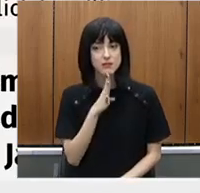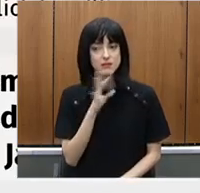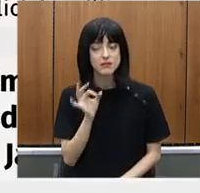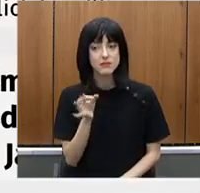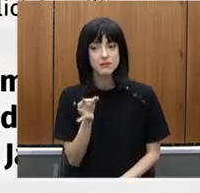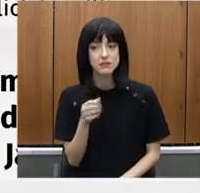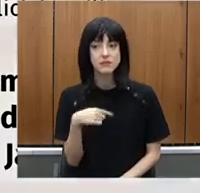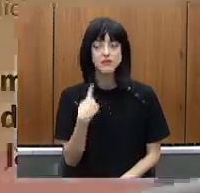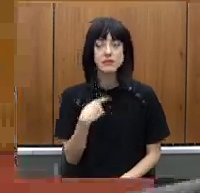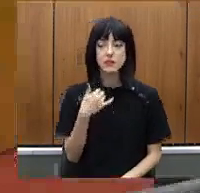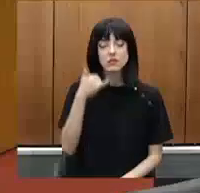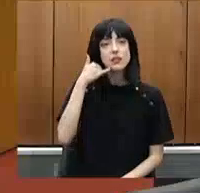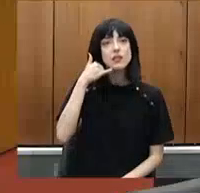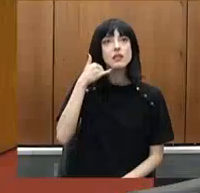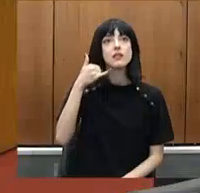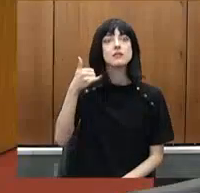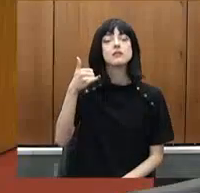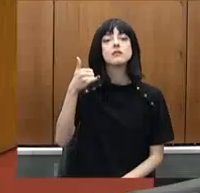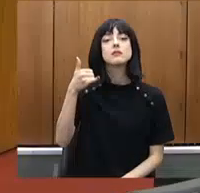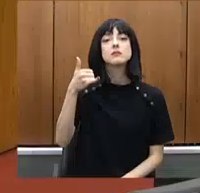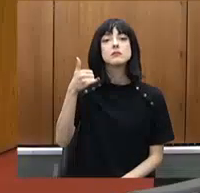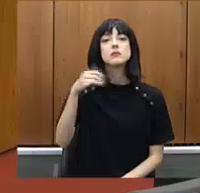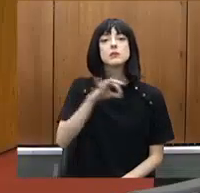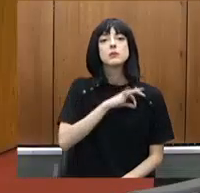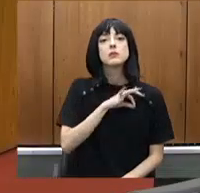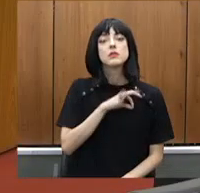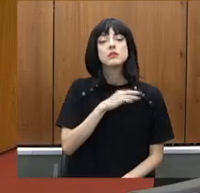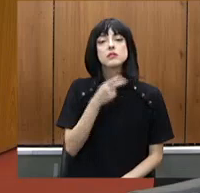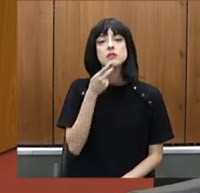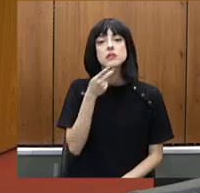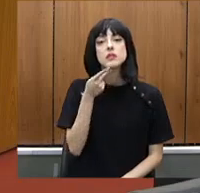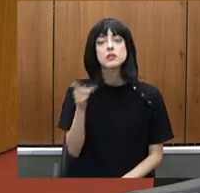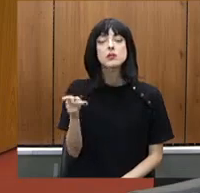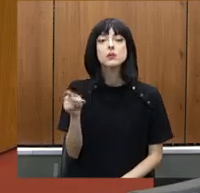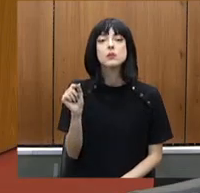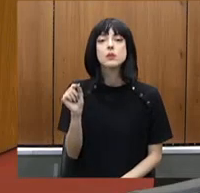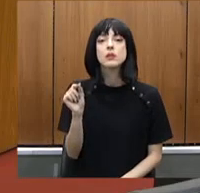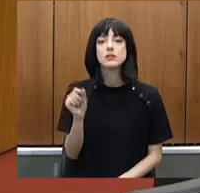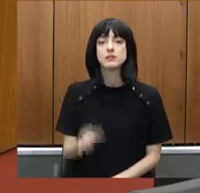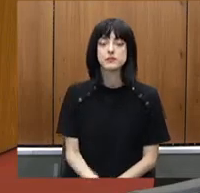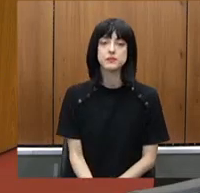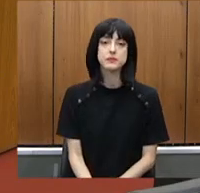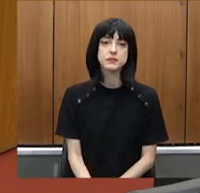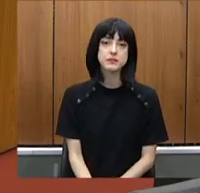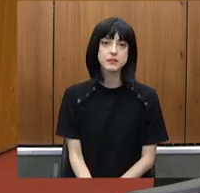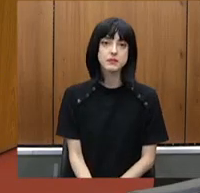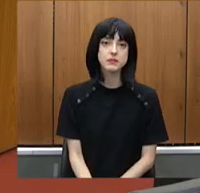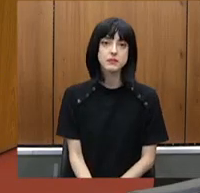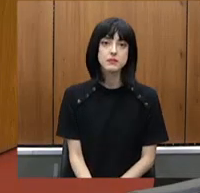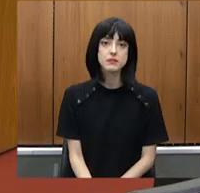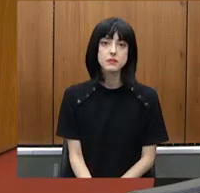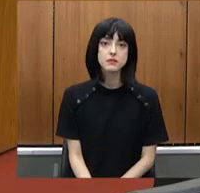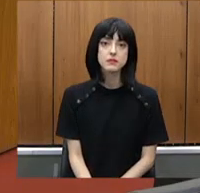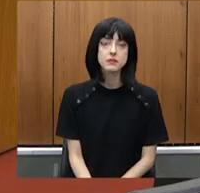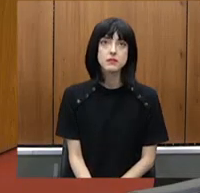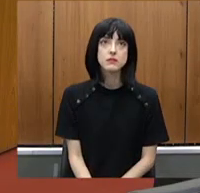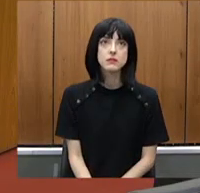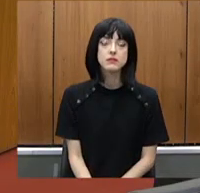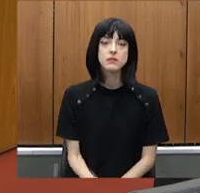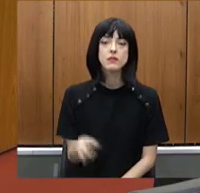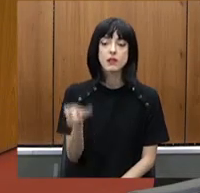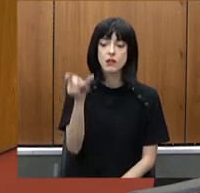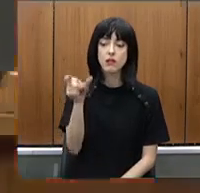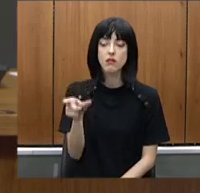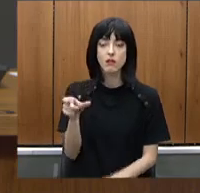Nós ligamos para polícia falando que ele recebeu Sargento O sargento que ele tinha sido premiado foi escolhido